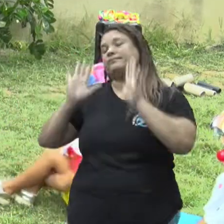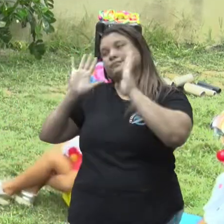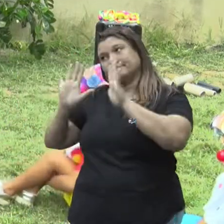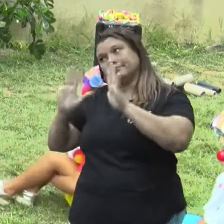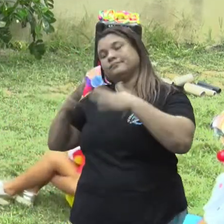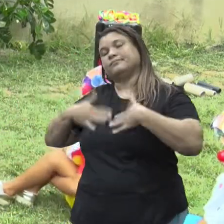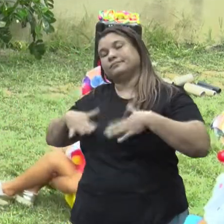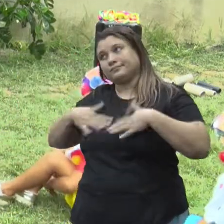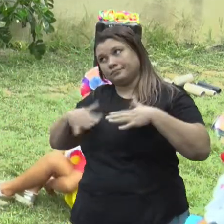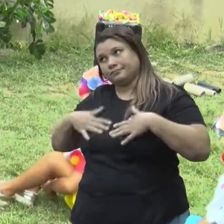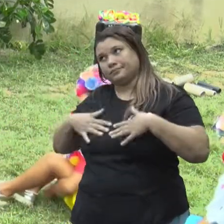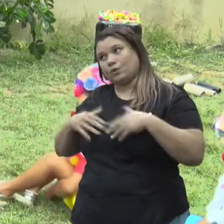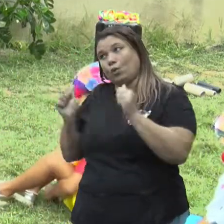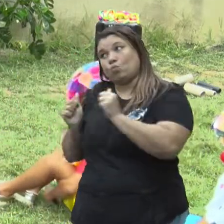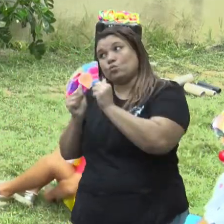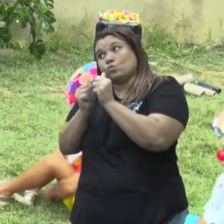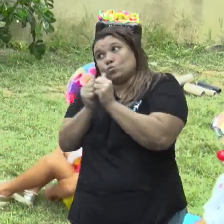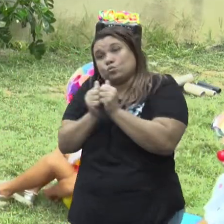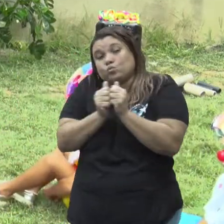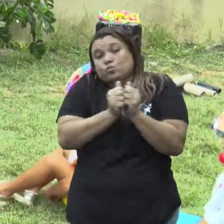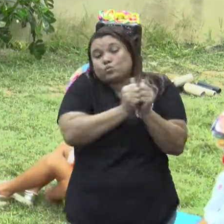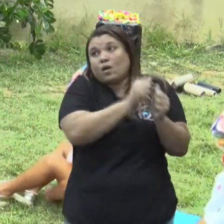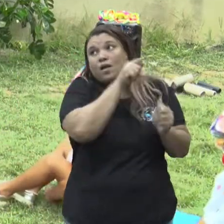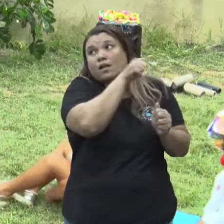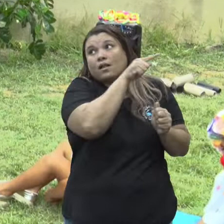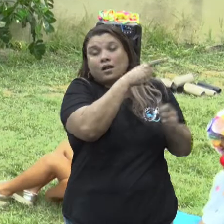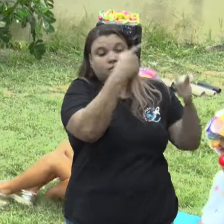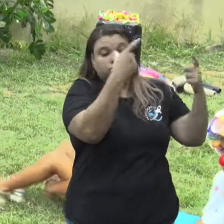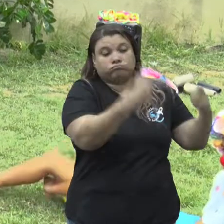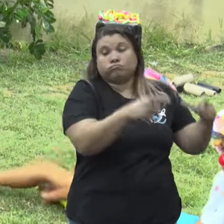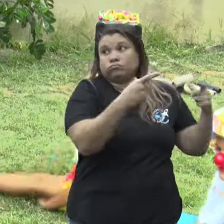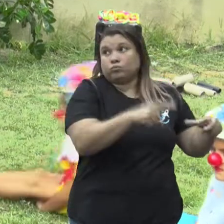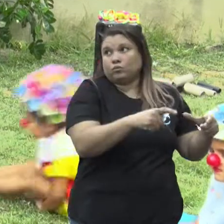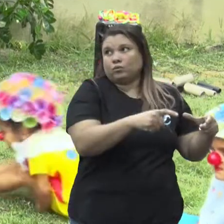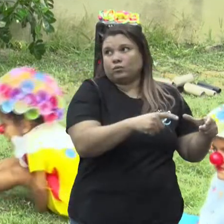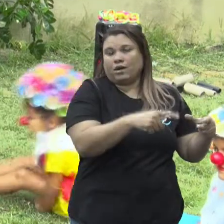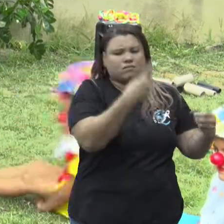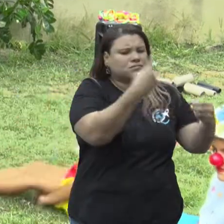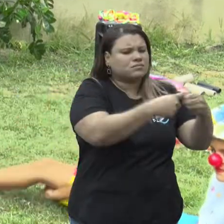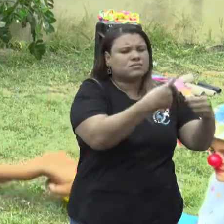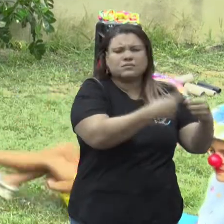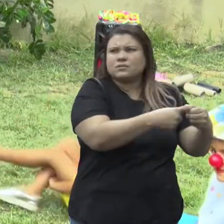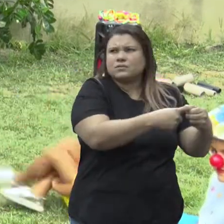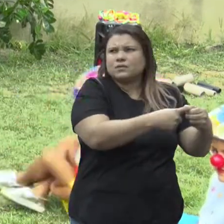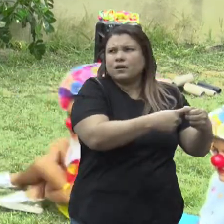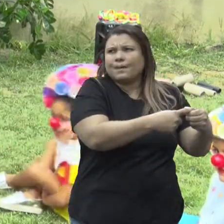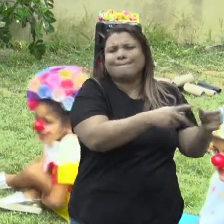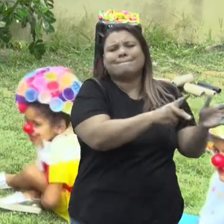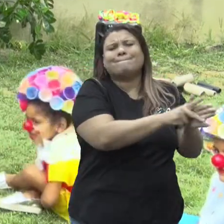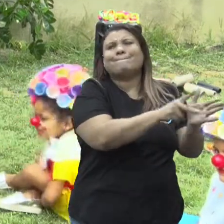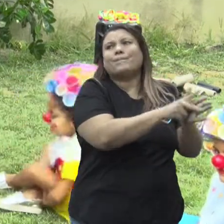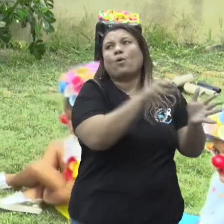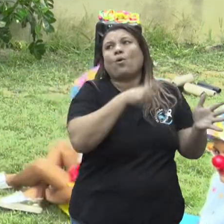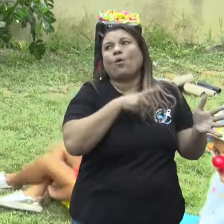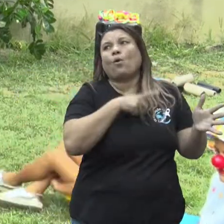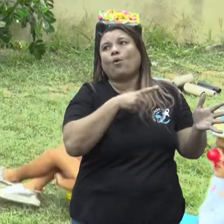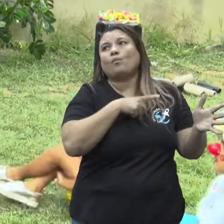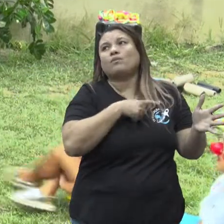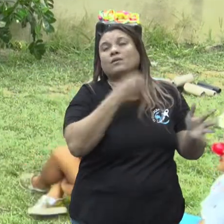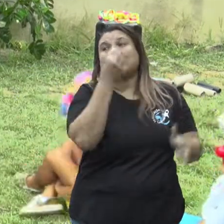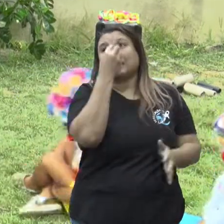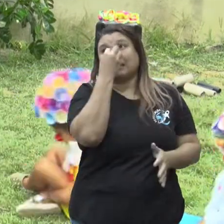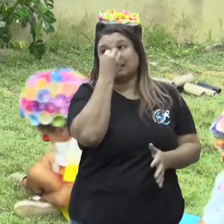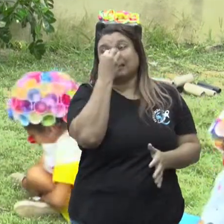lugar que se chama Narizolândia. É uma cidade bem aqui perto. Lá você vai